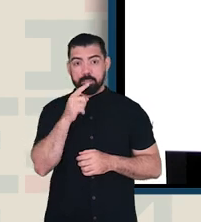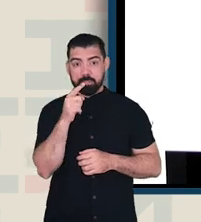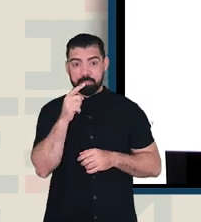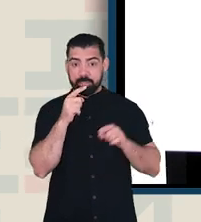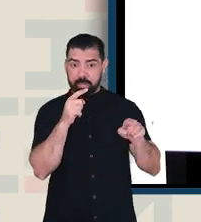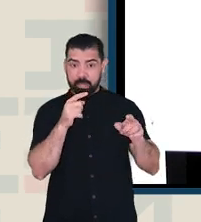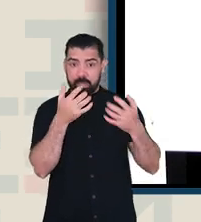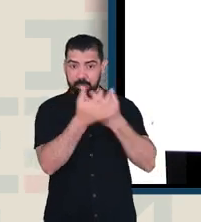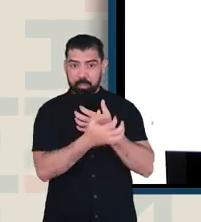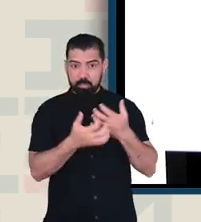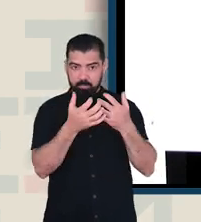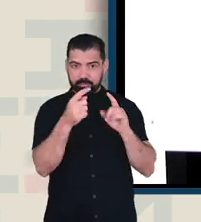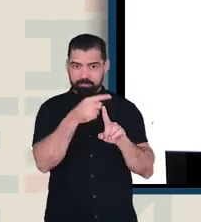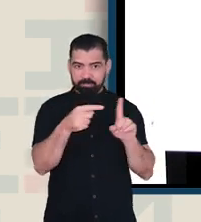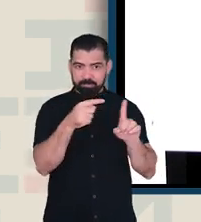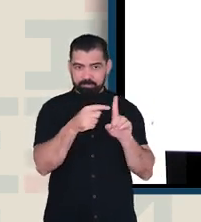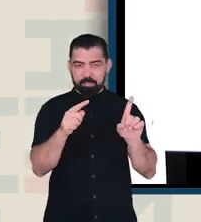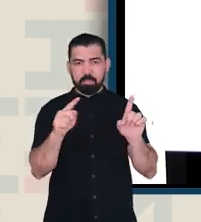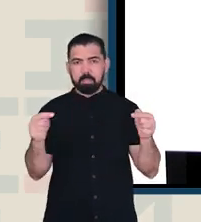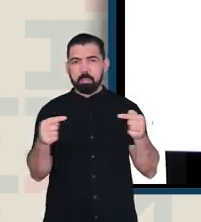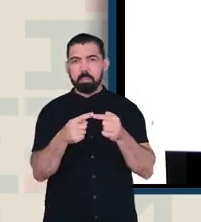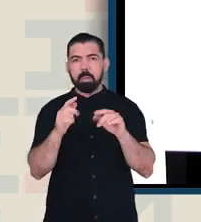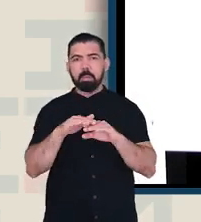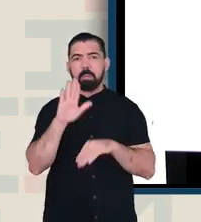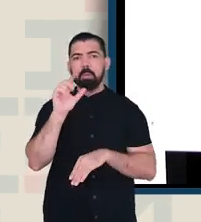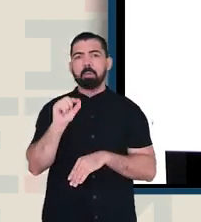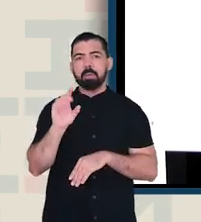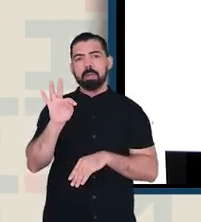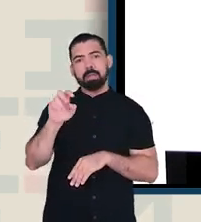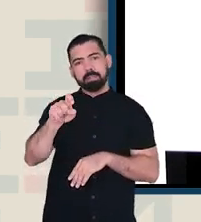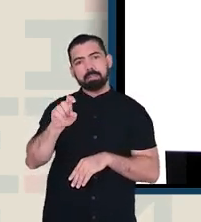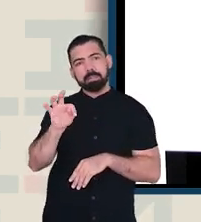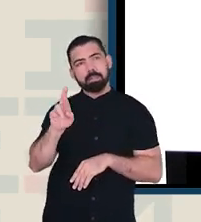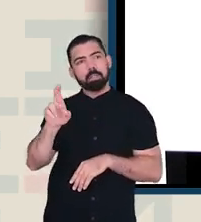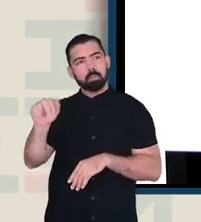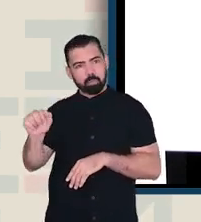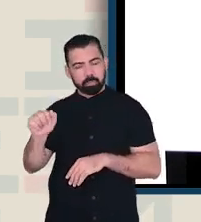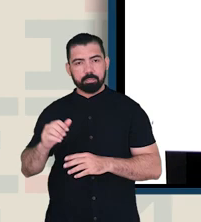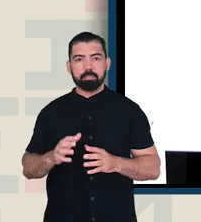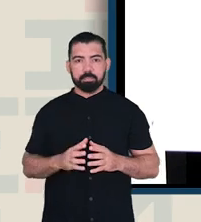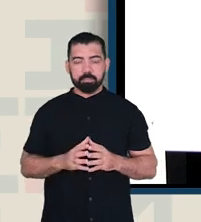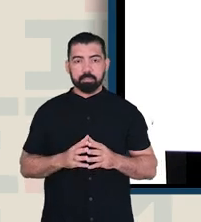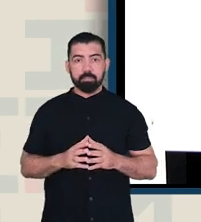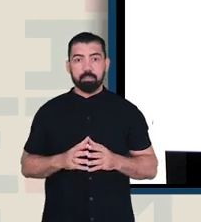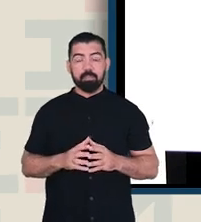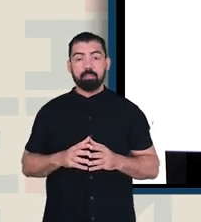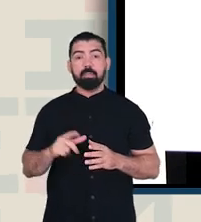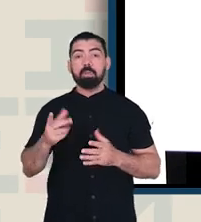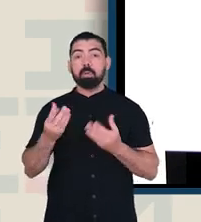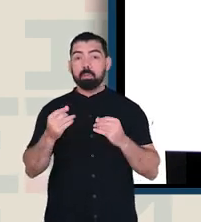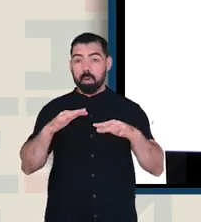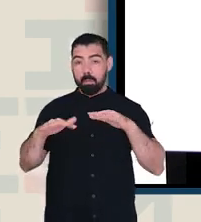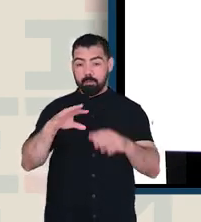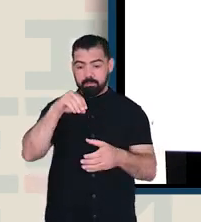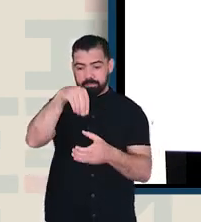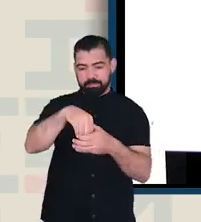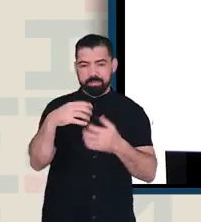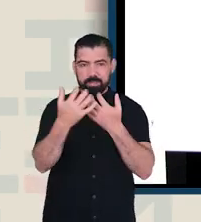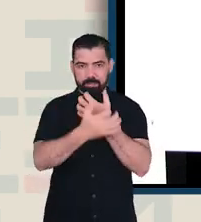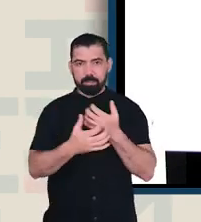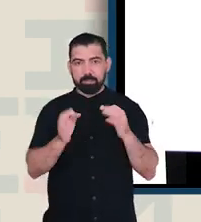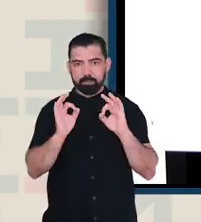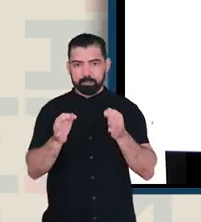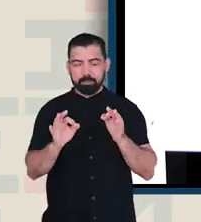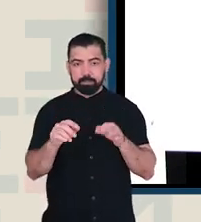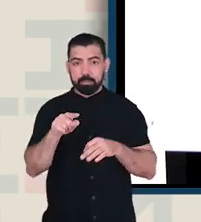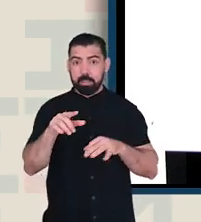música, esse trecho, está mais para o lado de uma textura com muito movimento interno, certo?